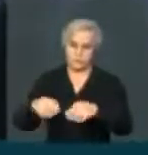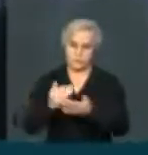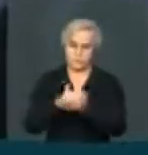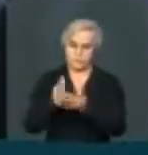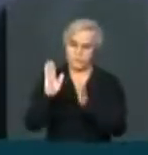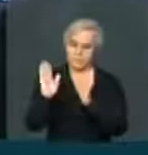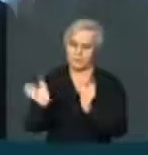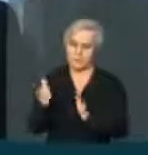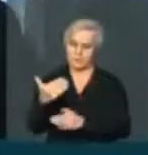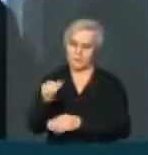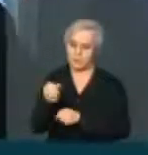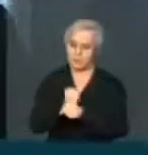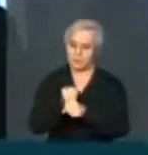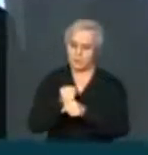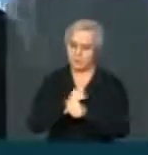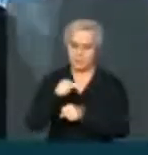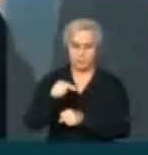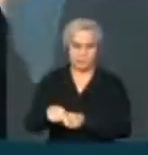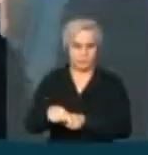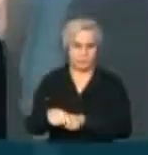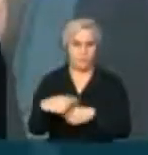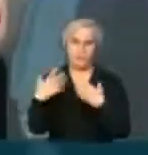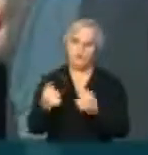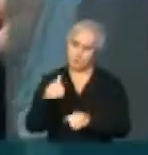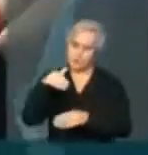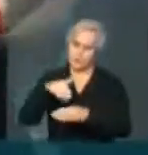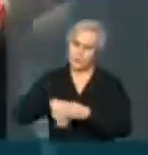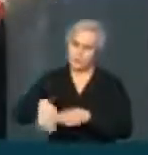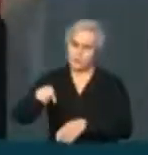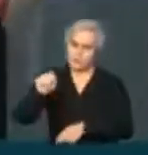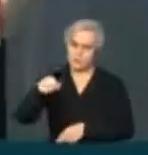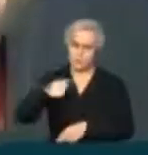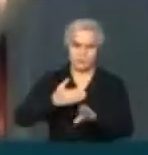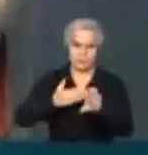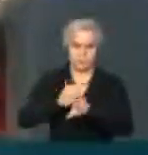há 10 anos, que não temos precisando mais de perder tempo. Vamos votar e vamos aprovar a PEC. Como